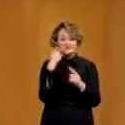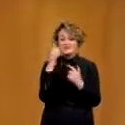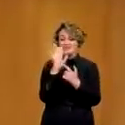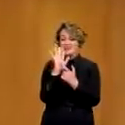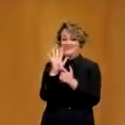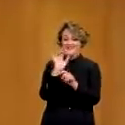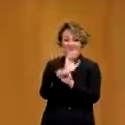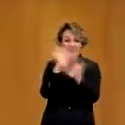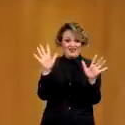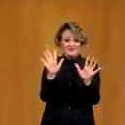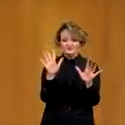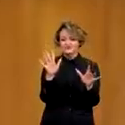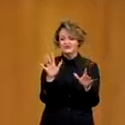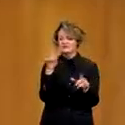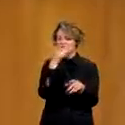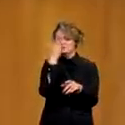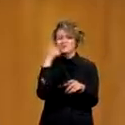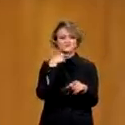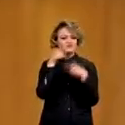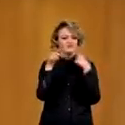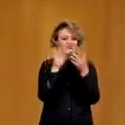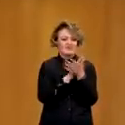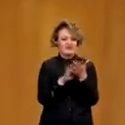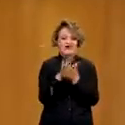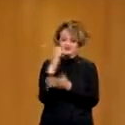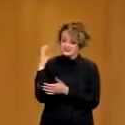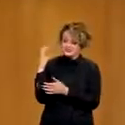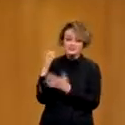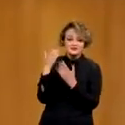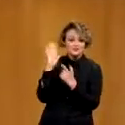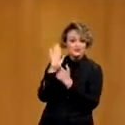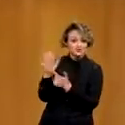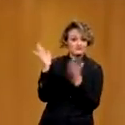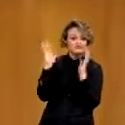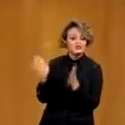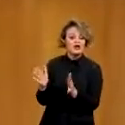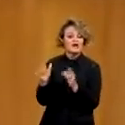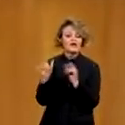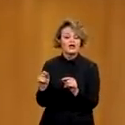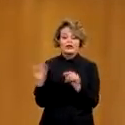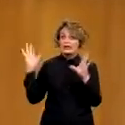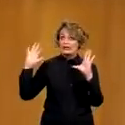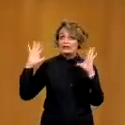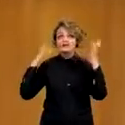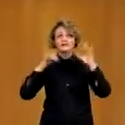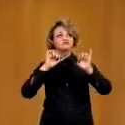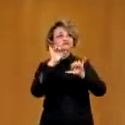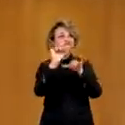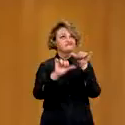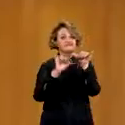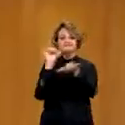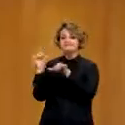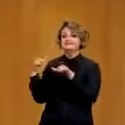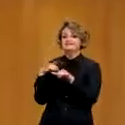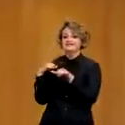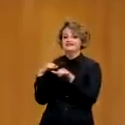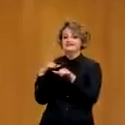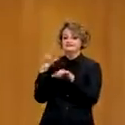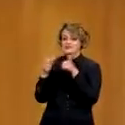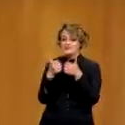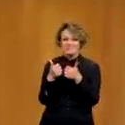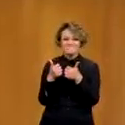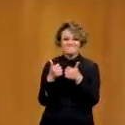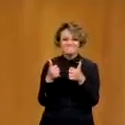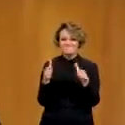hoje ninguém tem mais dúvida, a ciência já provou de que o clima está mudando para pior. E